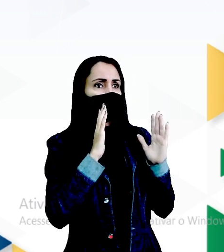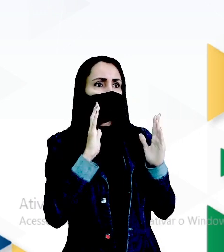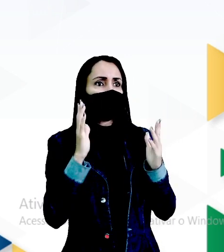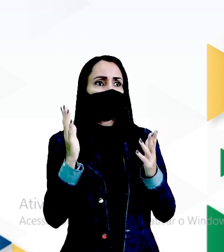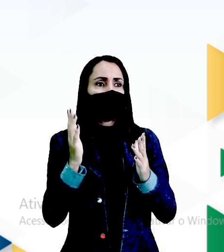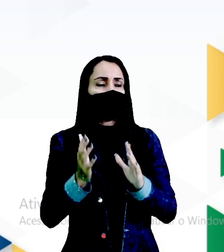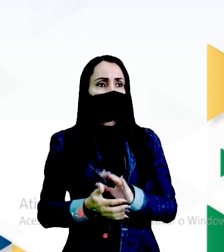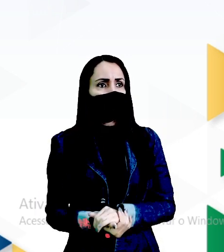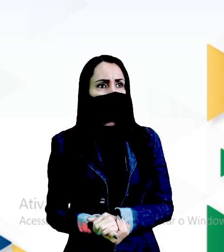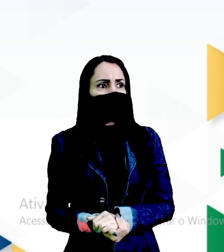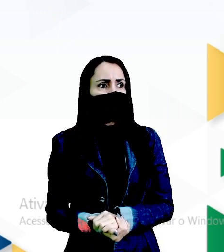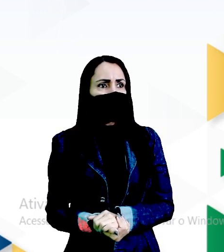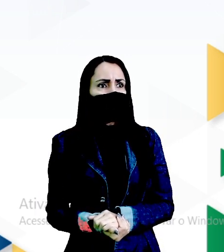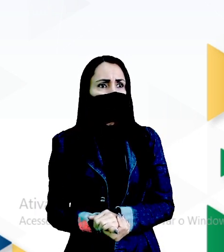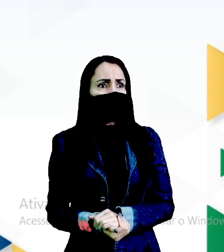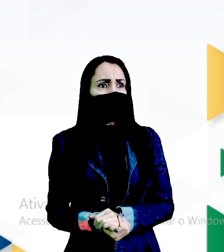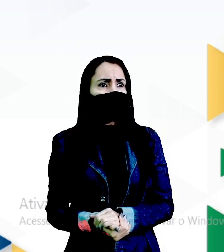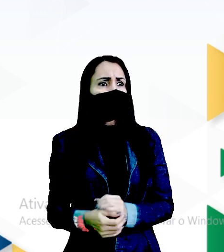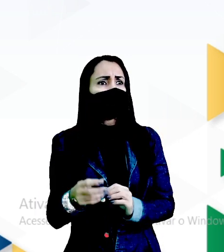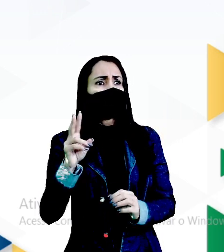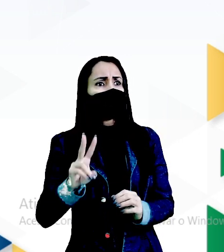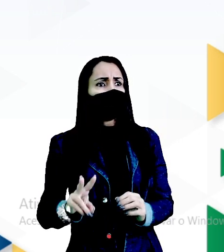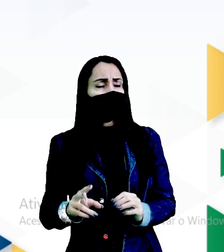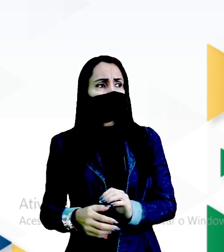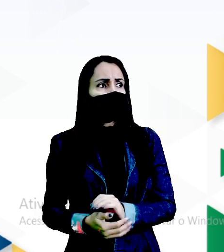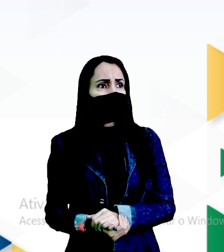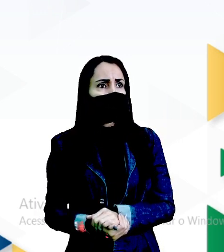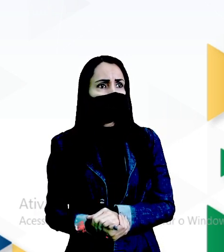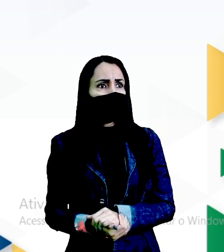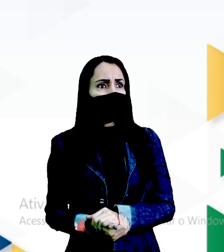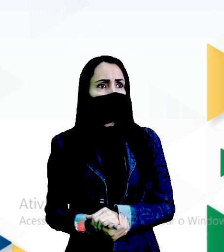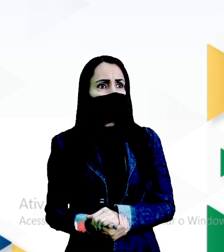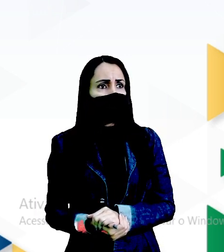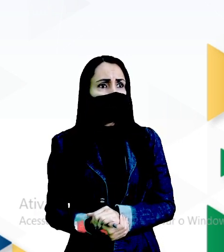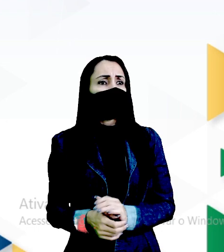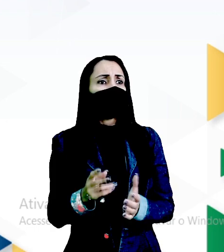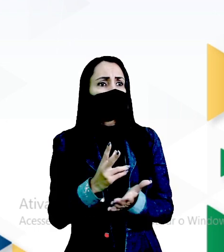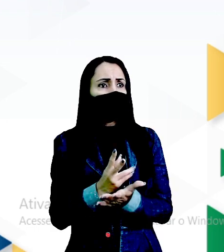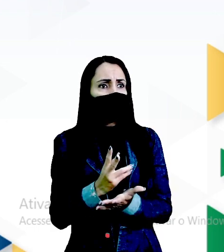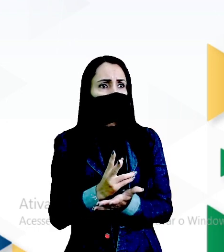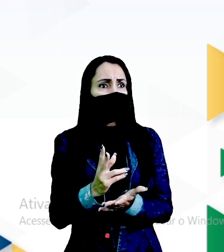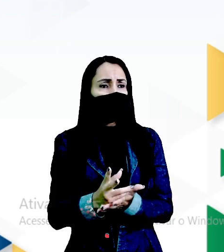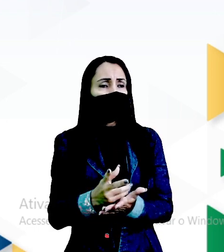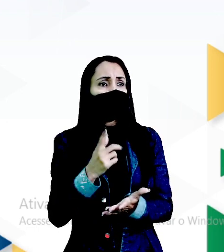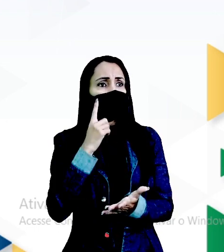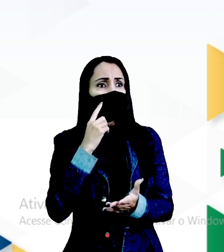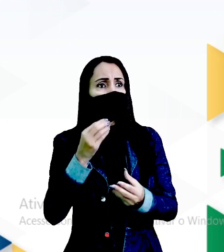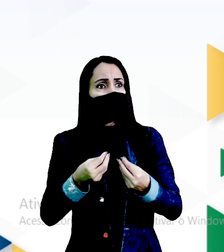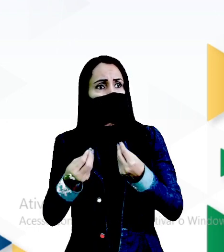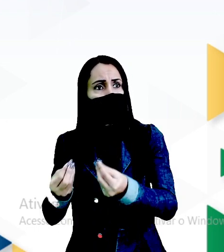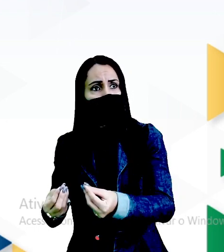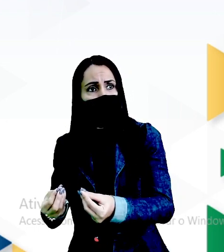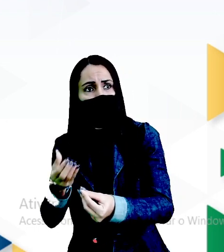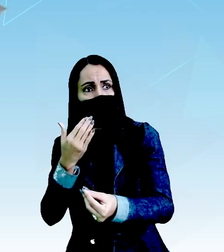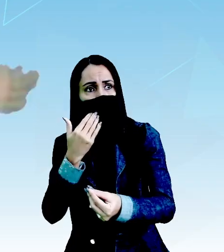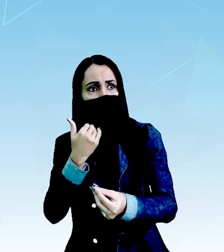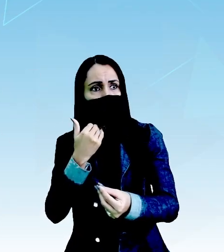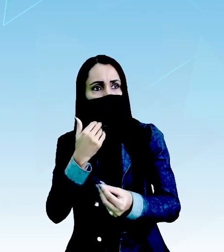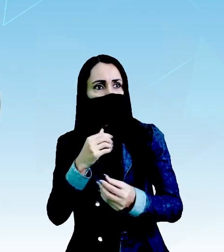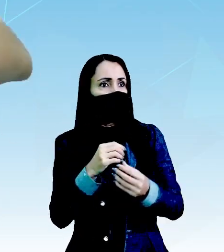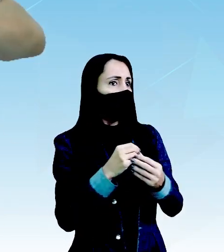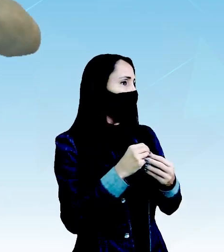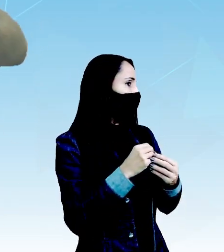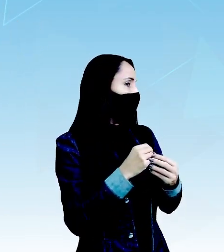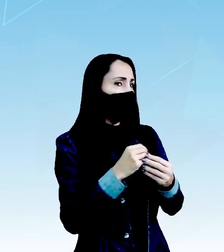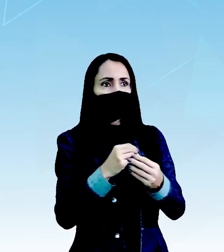esquerda. Quantas vezes, doutor? Todas as vezes que lhe oferecerem comida. Então, no texto